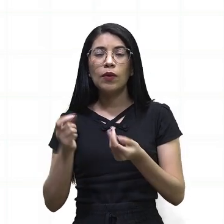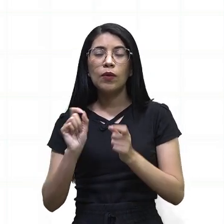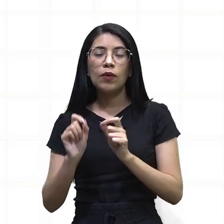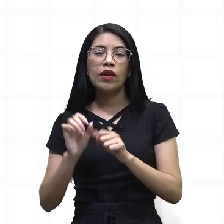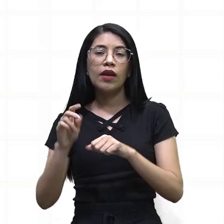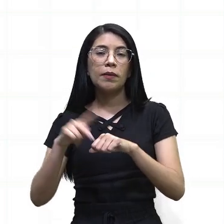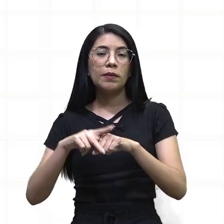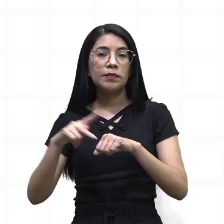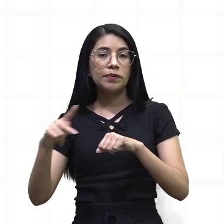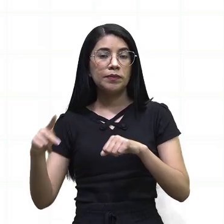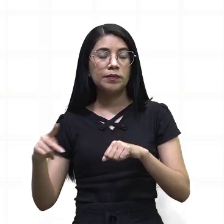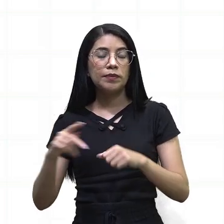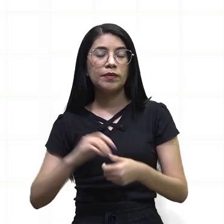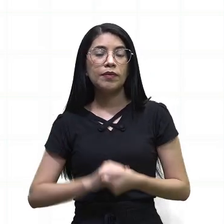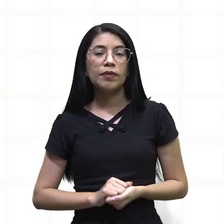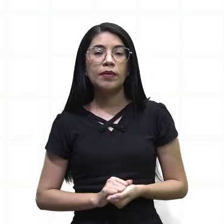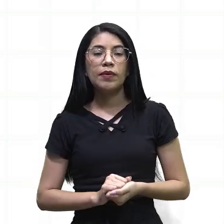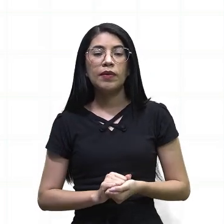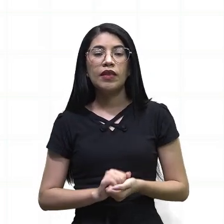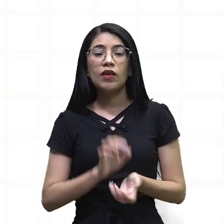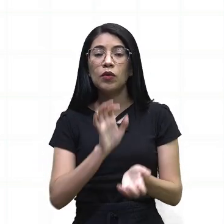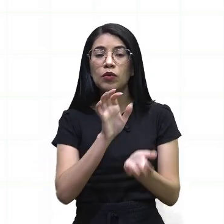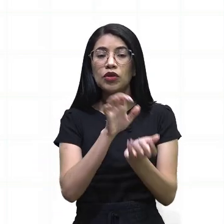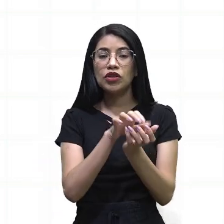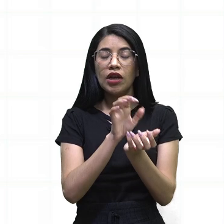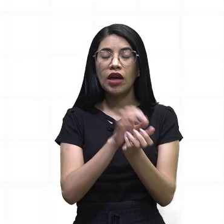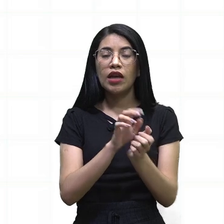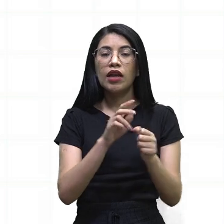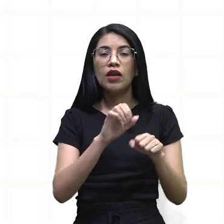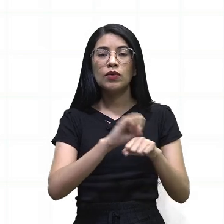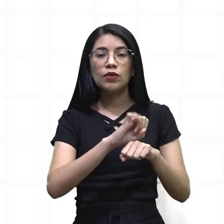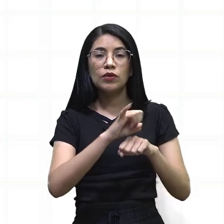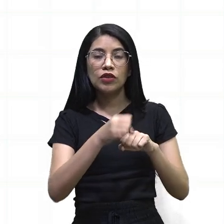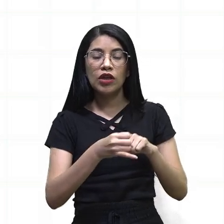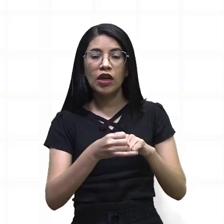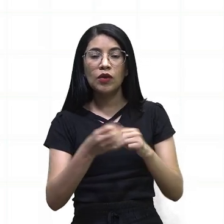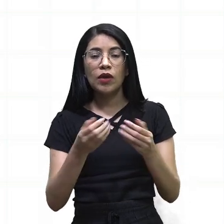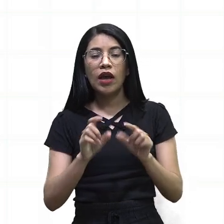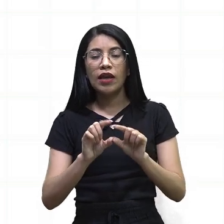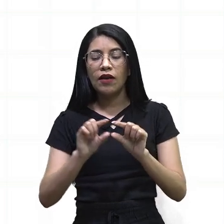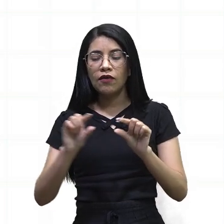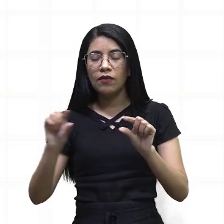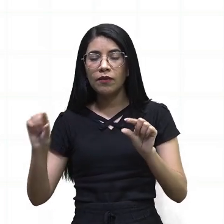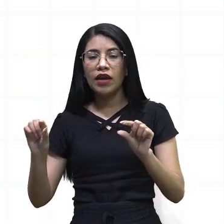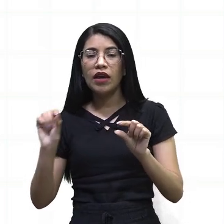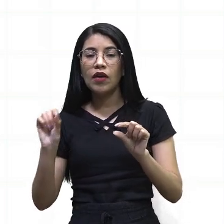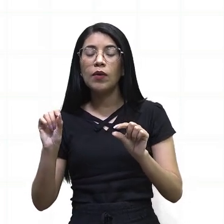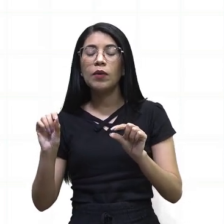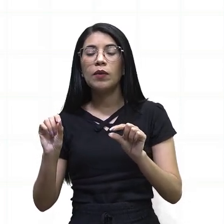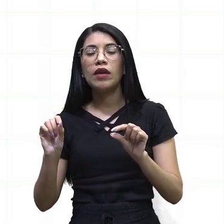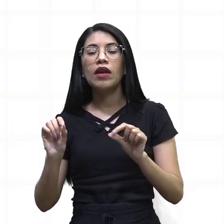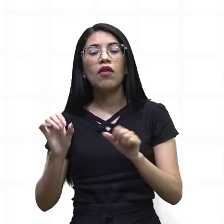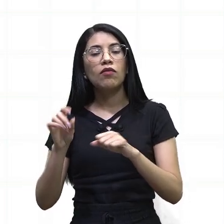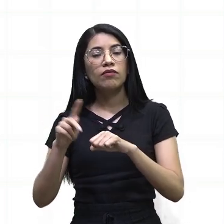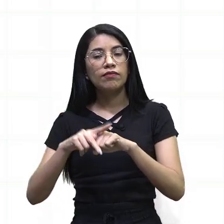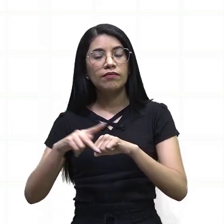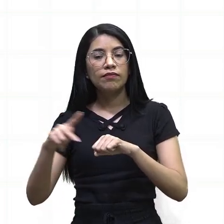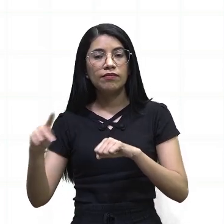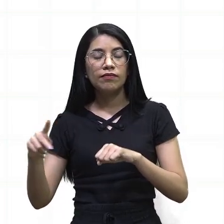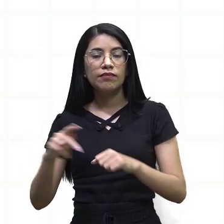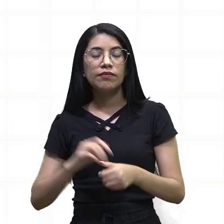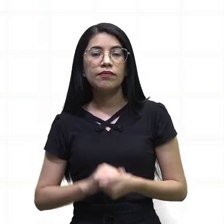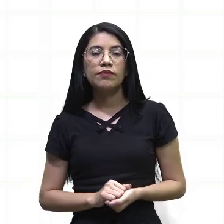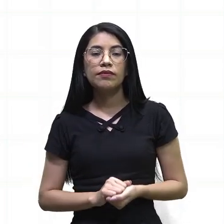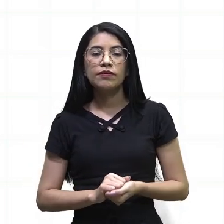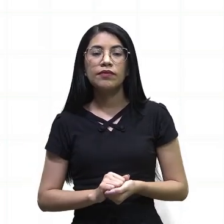bom, gente? Aqui, o jacaré é o sujeito, tudo que está fora do meu sujeito é o meu predicado. Aqui,